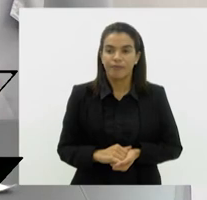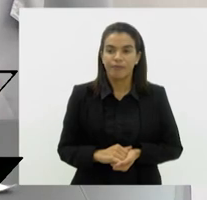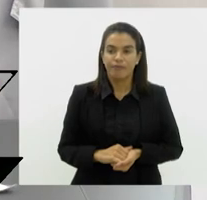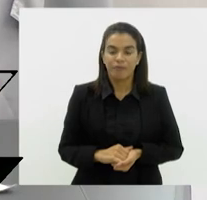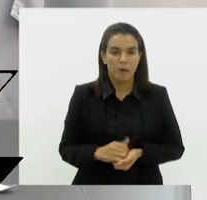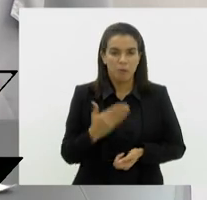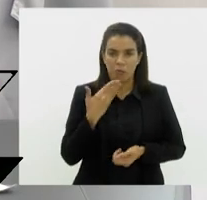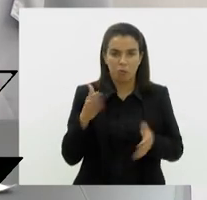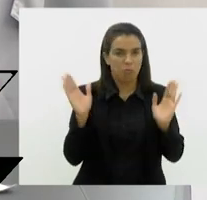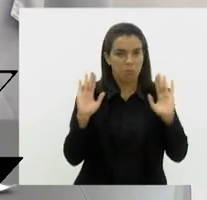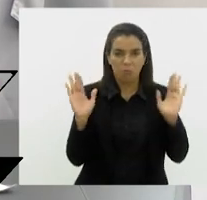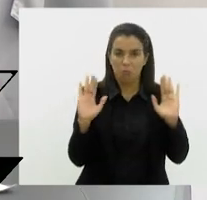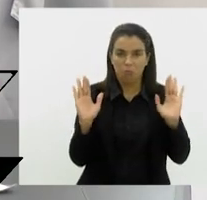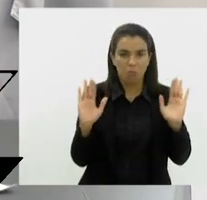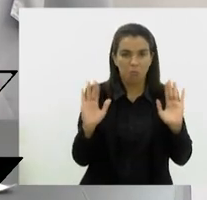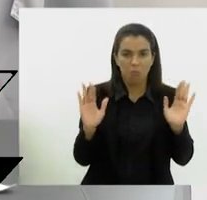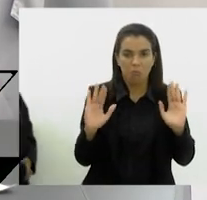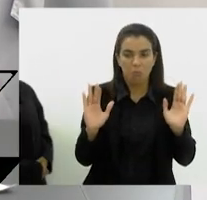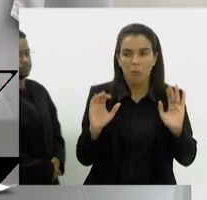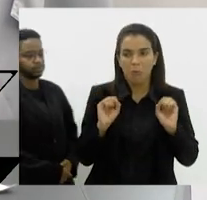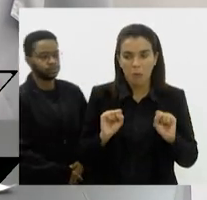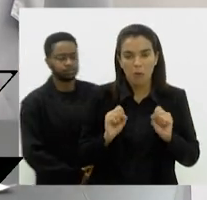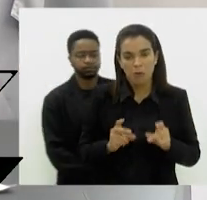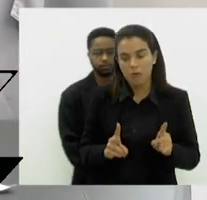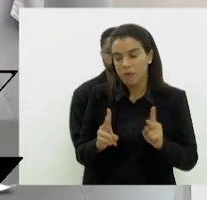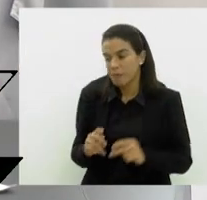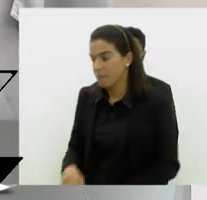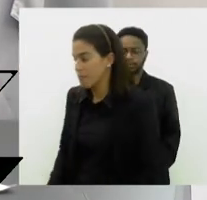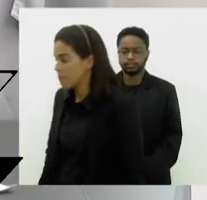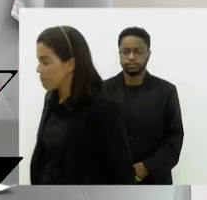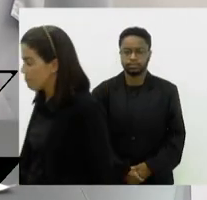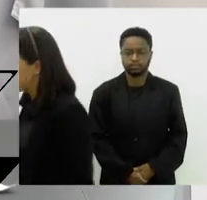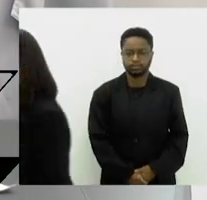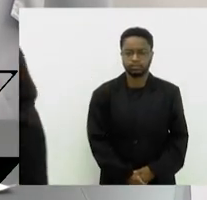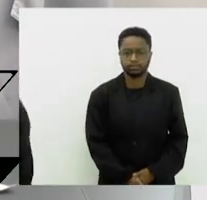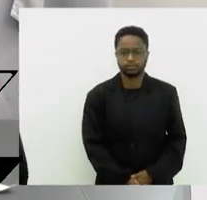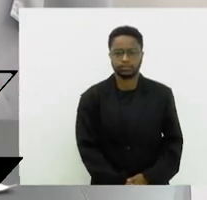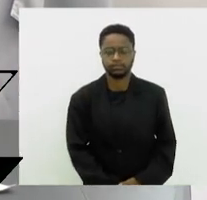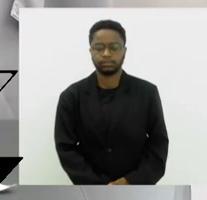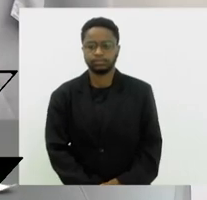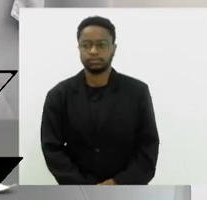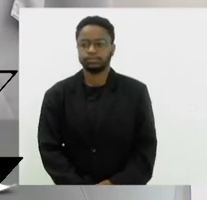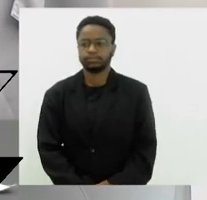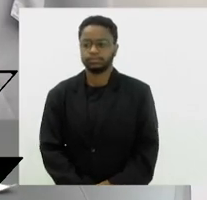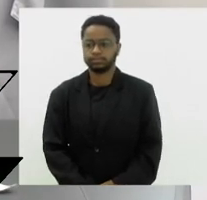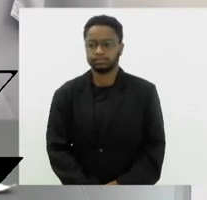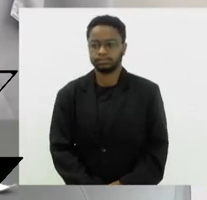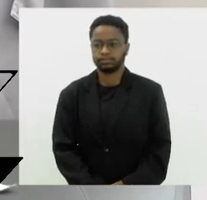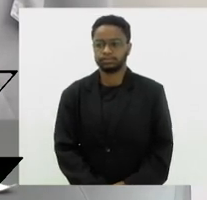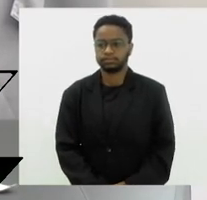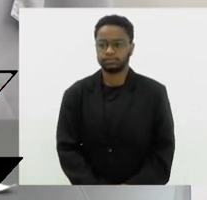Pediu? Não. Pode ir, então? Pode seguir. Então, não.